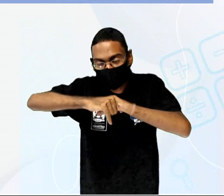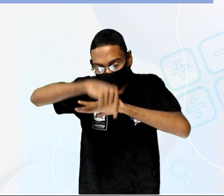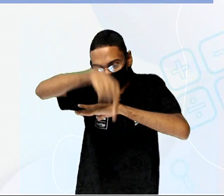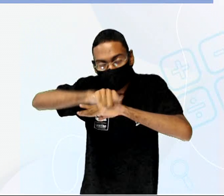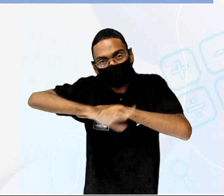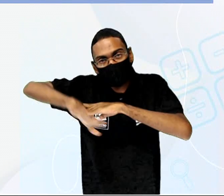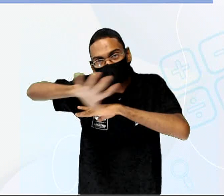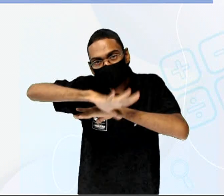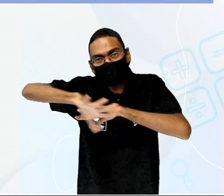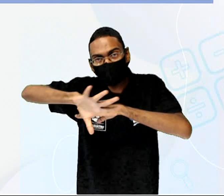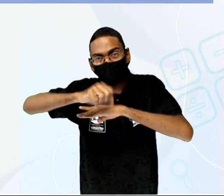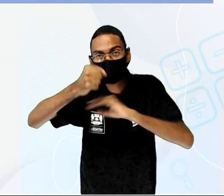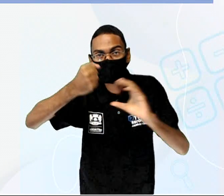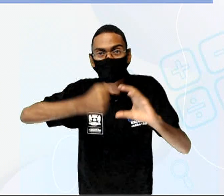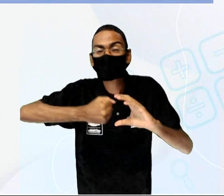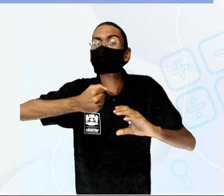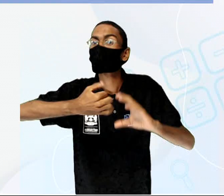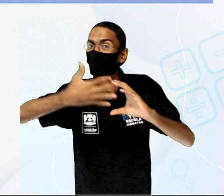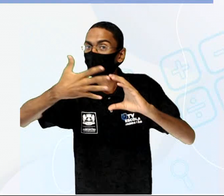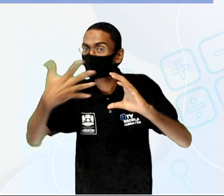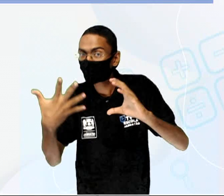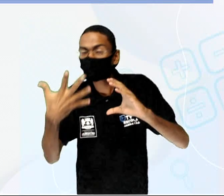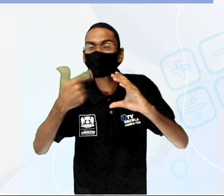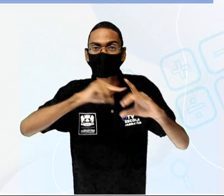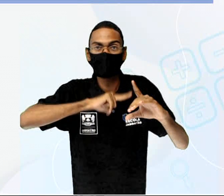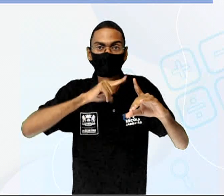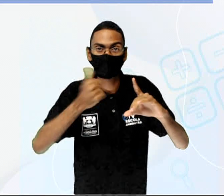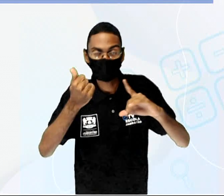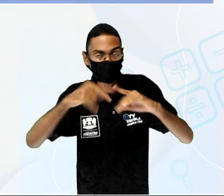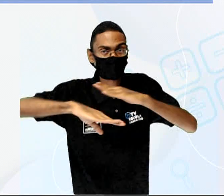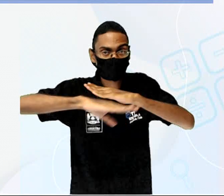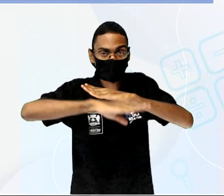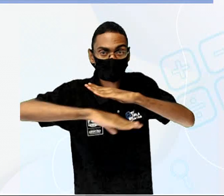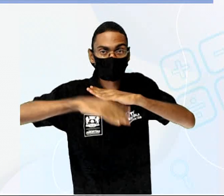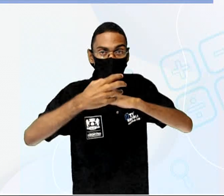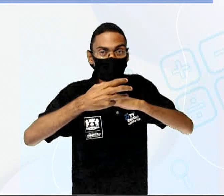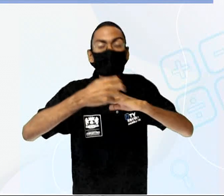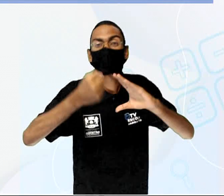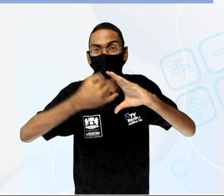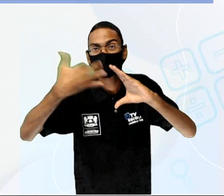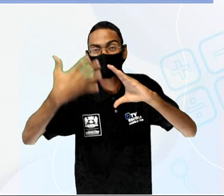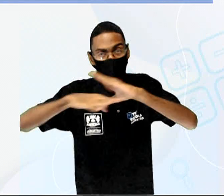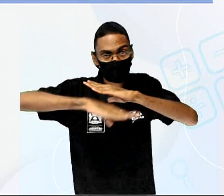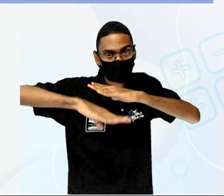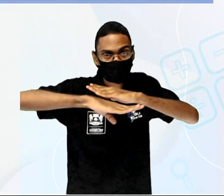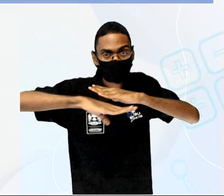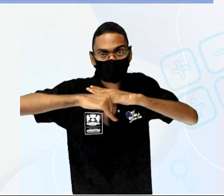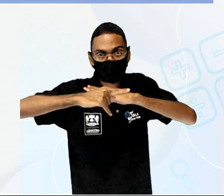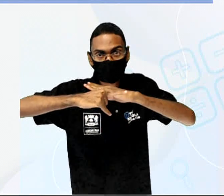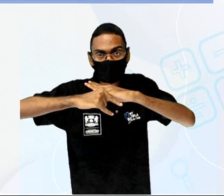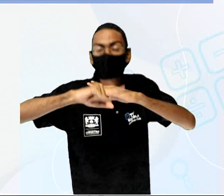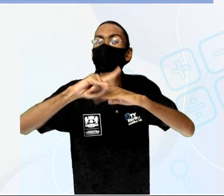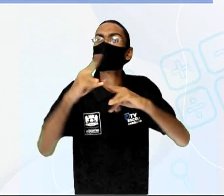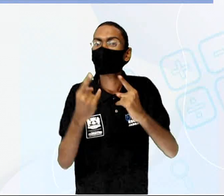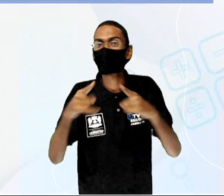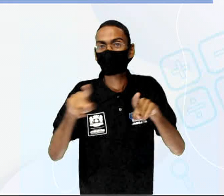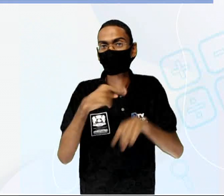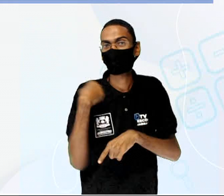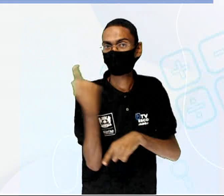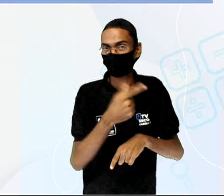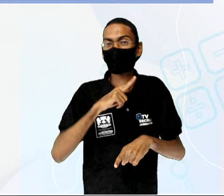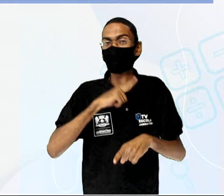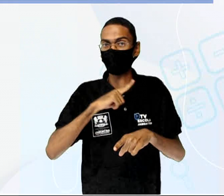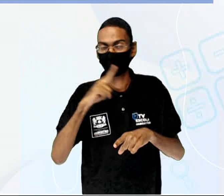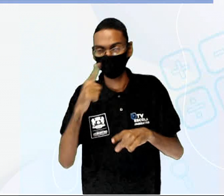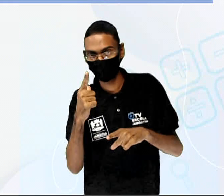classificada considerando 3 unidades básicas. Nós temos lá os crátons ou escudos cristalinos, nós